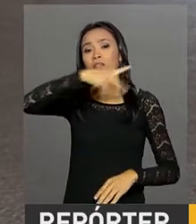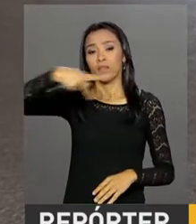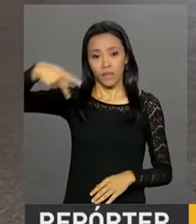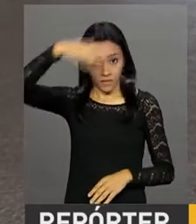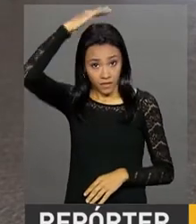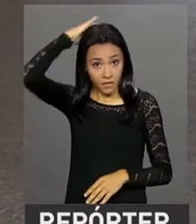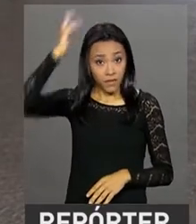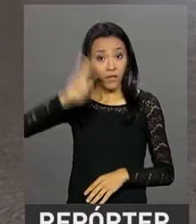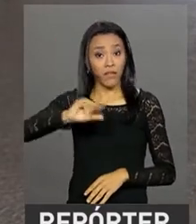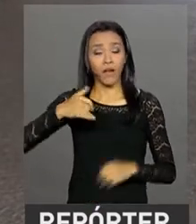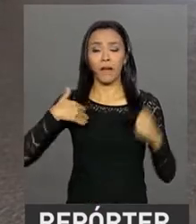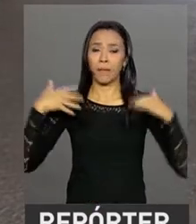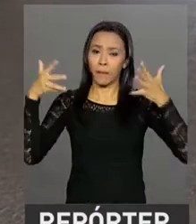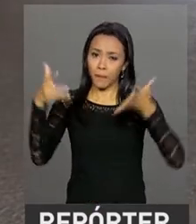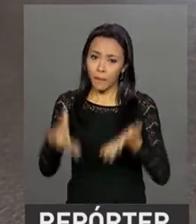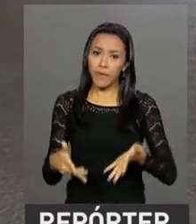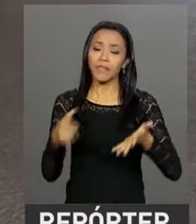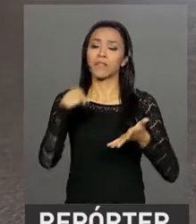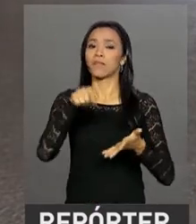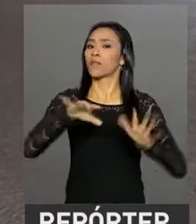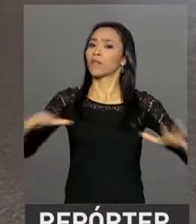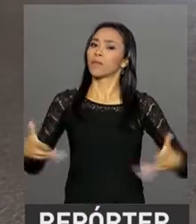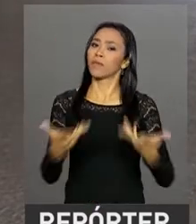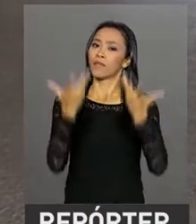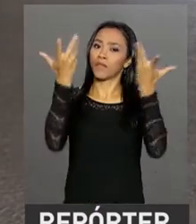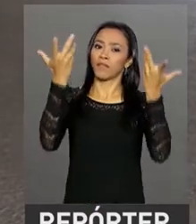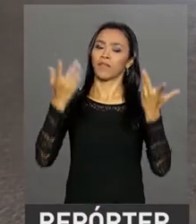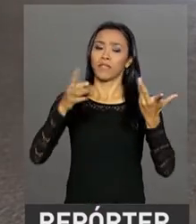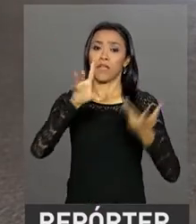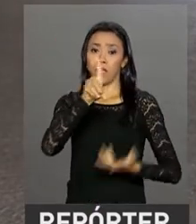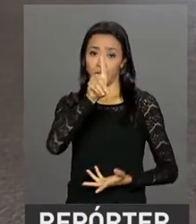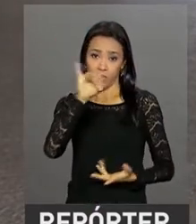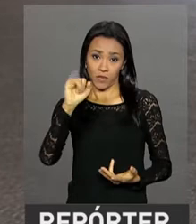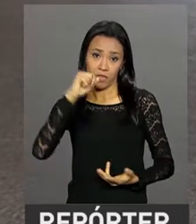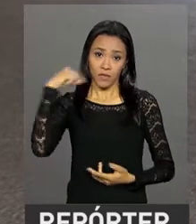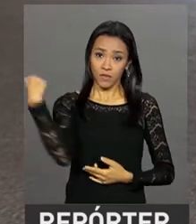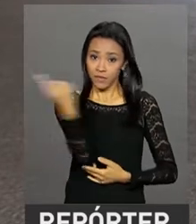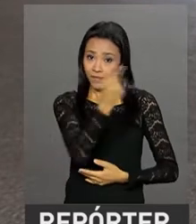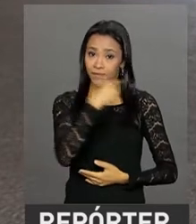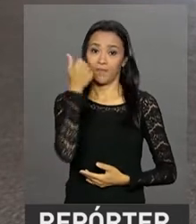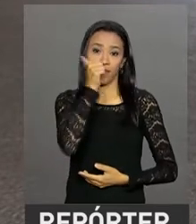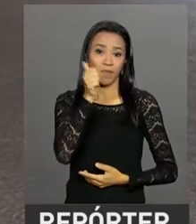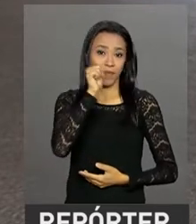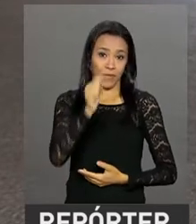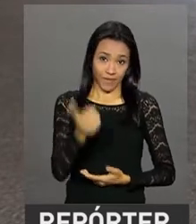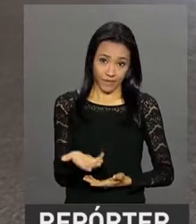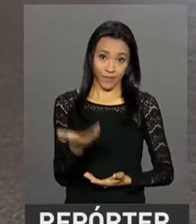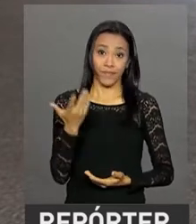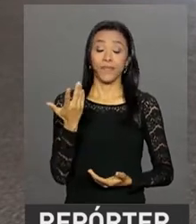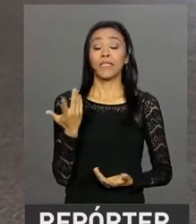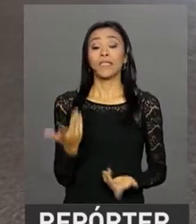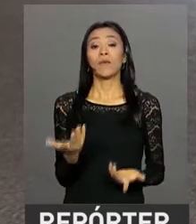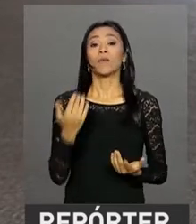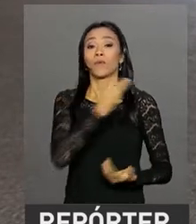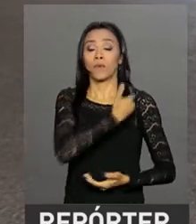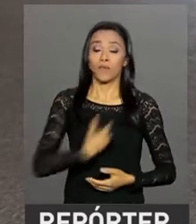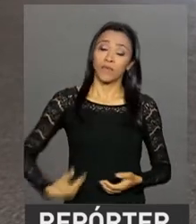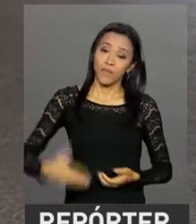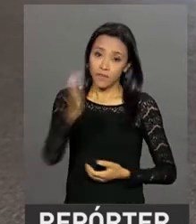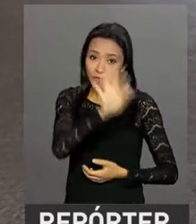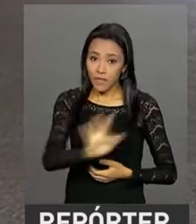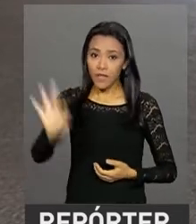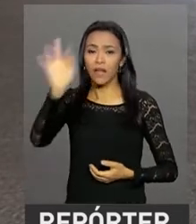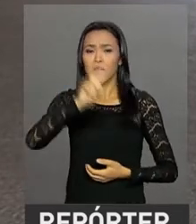participar de um evento em comemoração ao dia internacional da mulher durante a cerimônia o governo federal deve